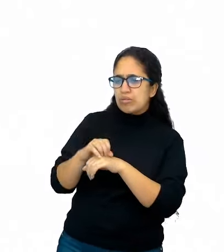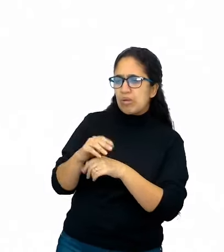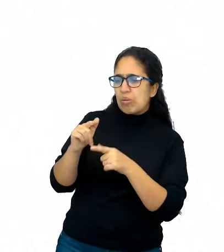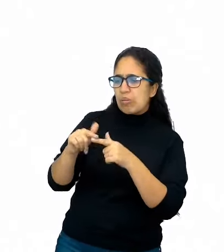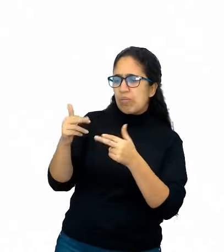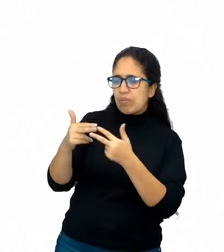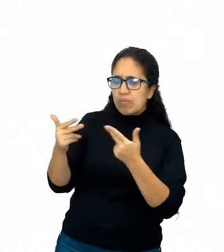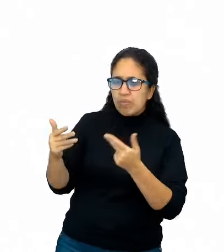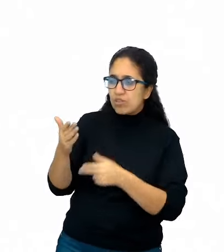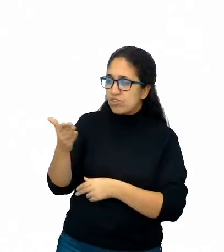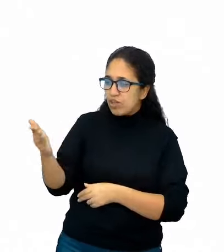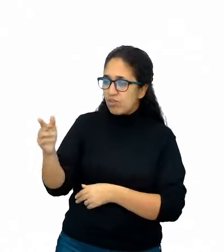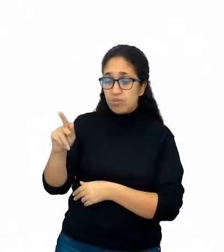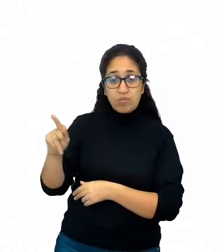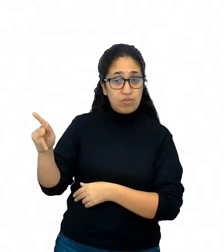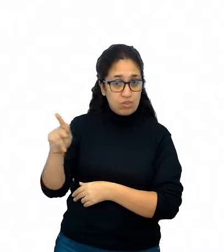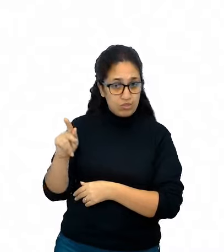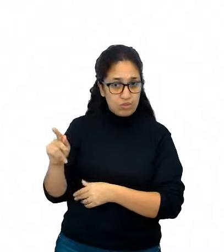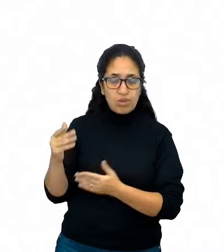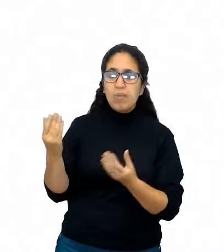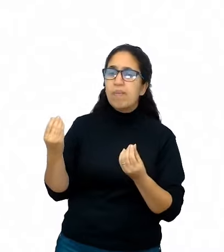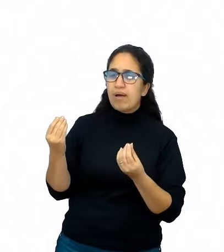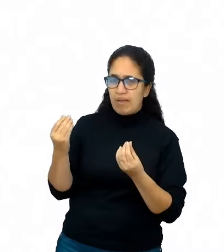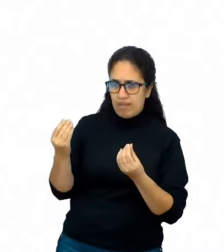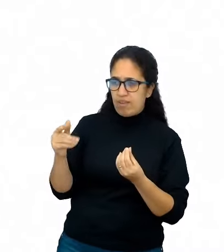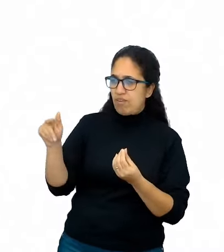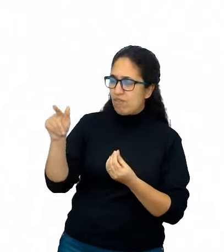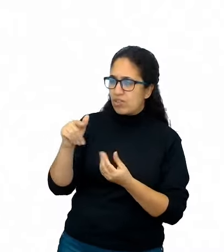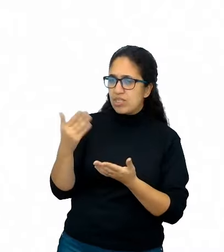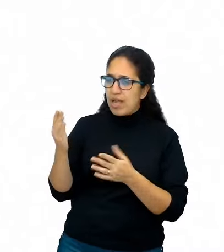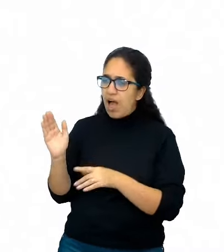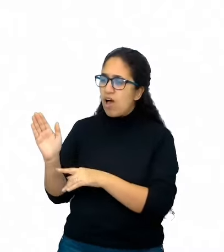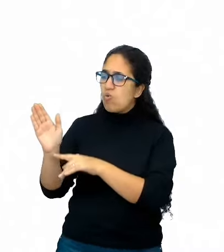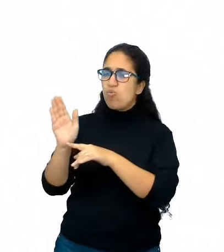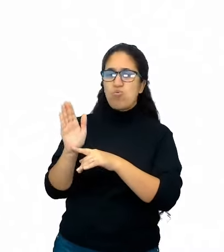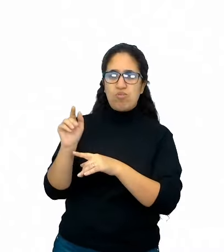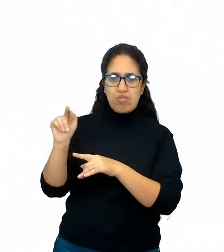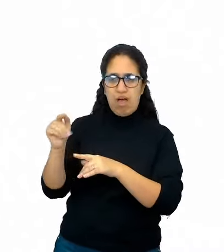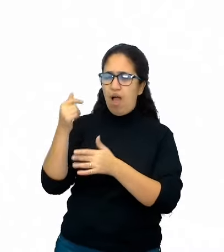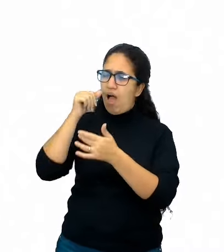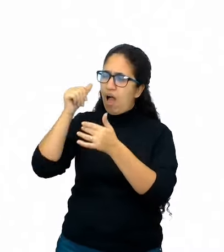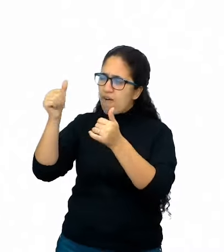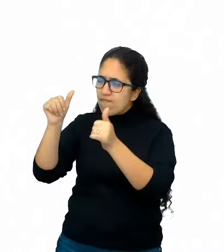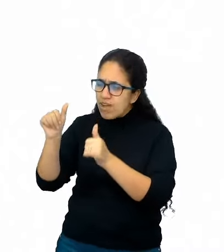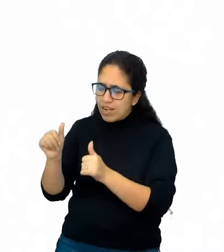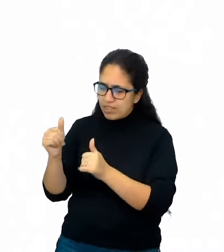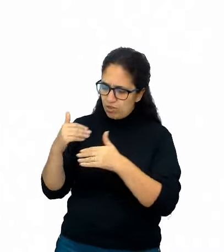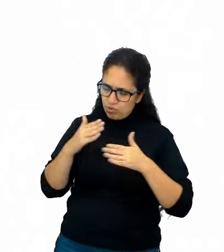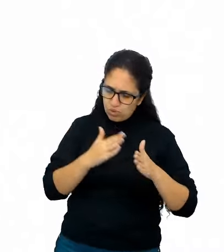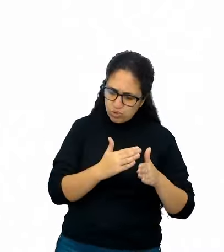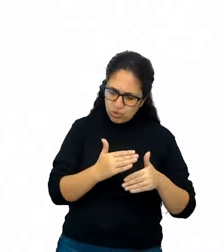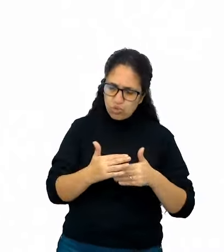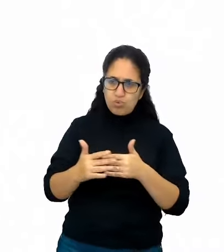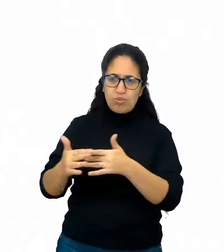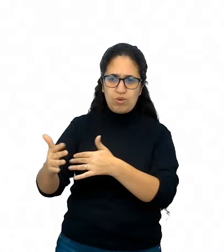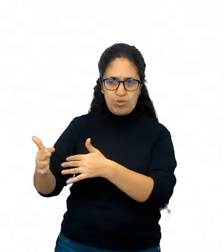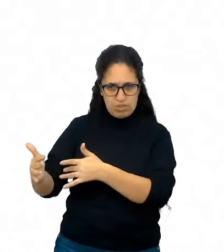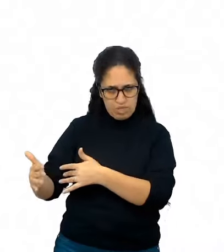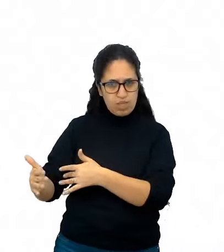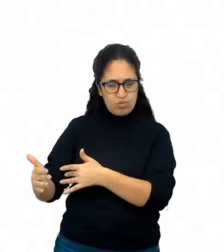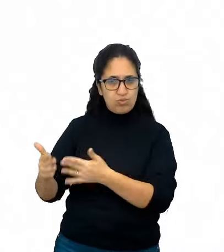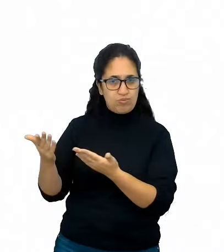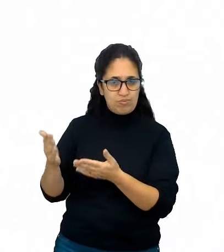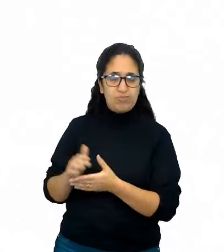ferramentas aos professores com o intuito de viabilizar a avaliação processual ao final da sequência